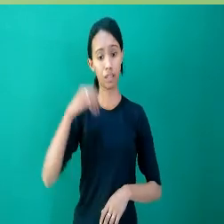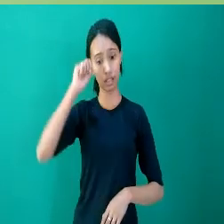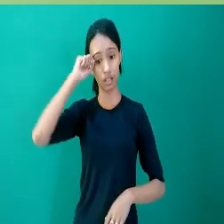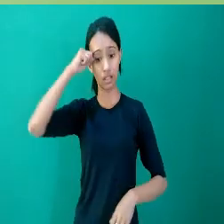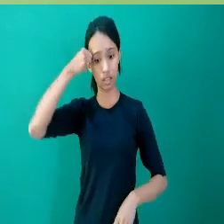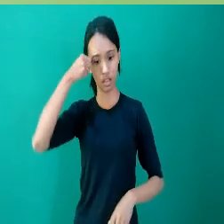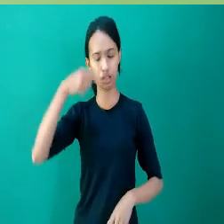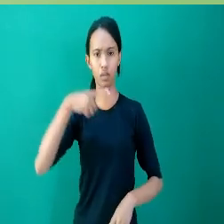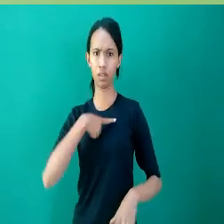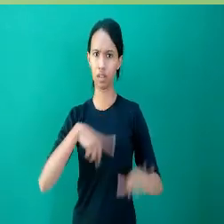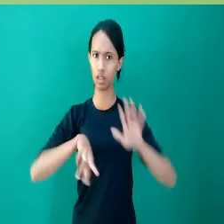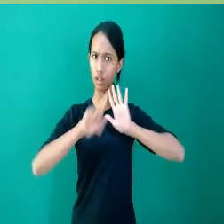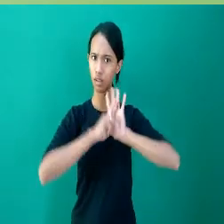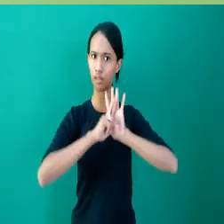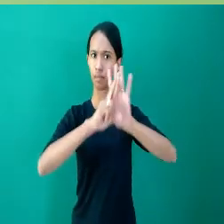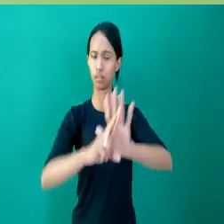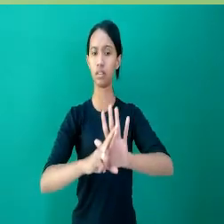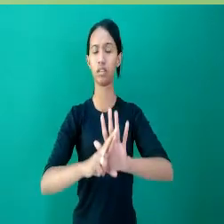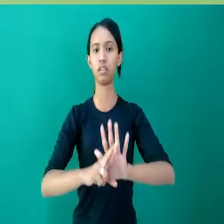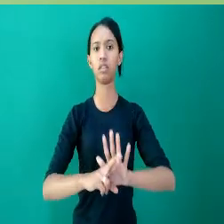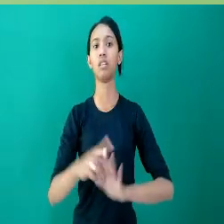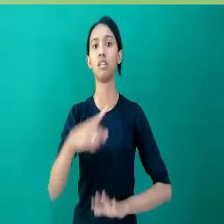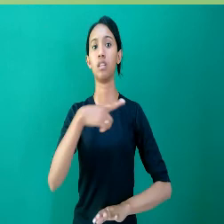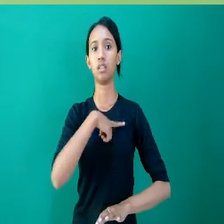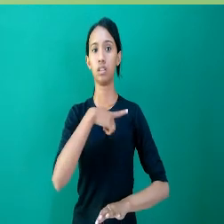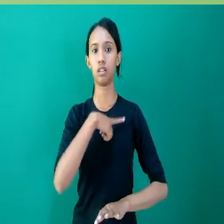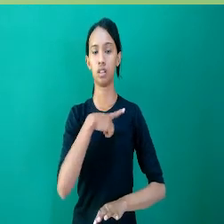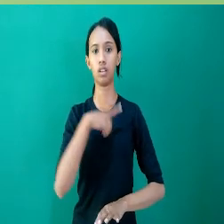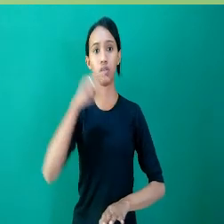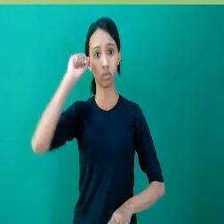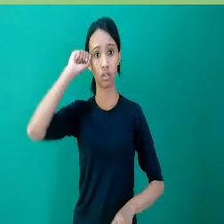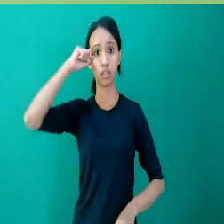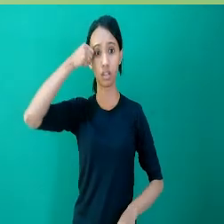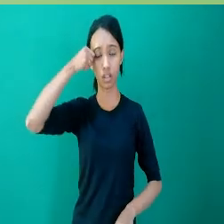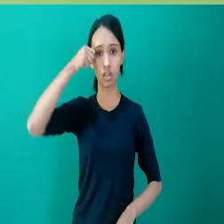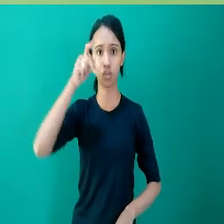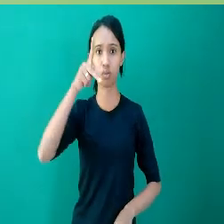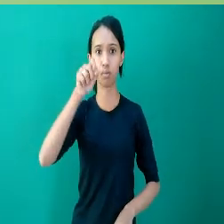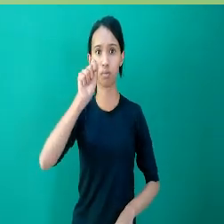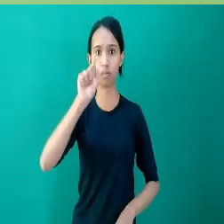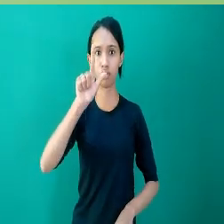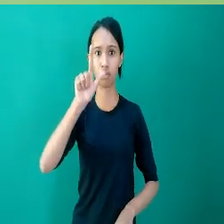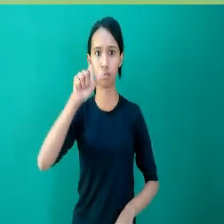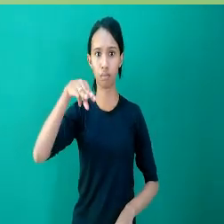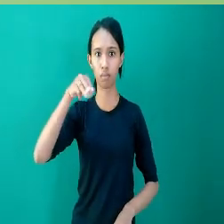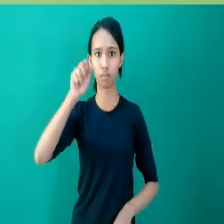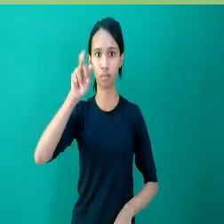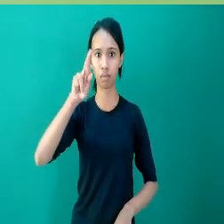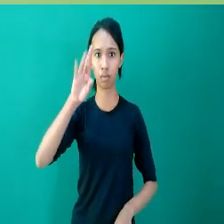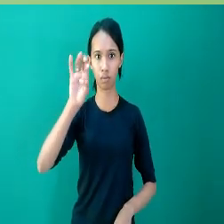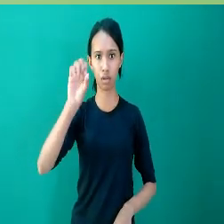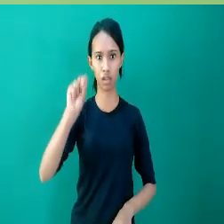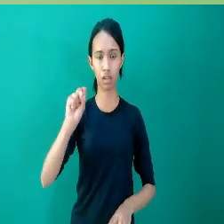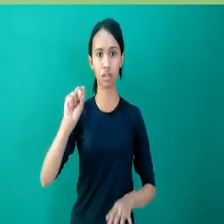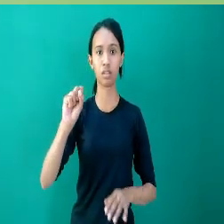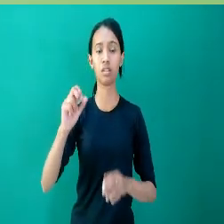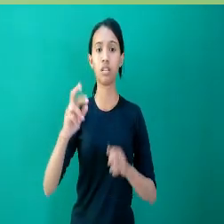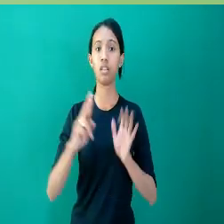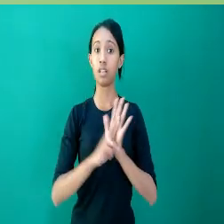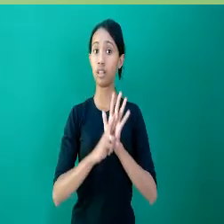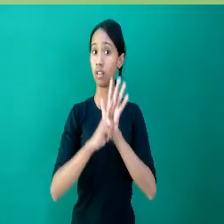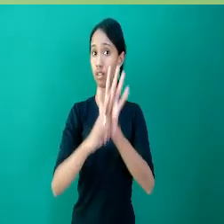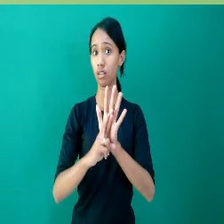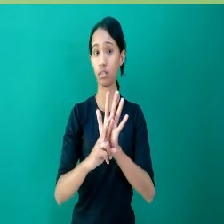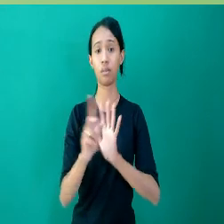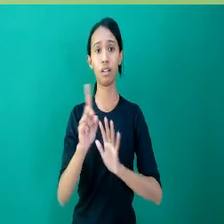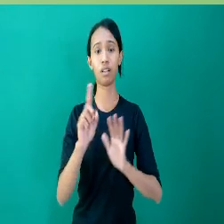tomar cuidado, né? Existe um negro no Palmares, mas não representa a classe negra, não é isso? Não, foi o que eu disse. Nós